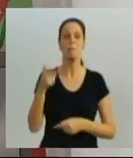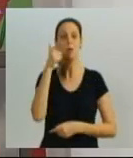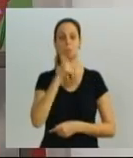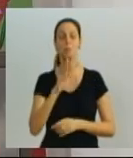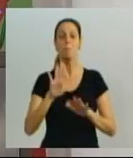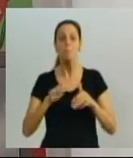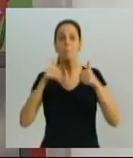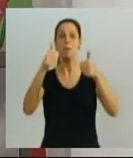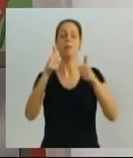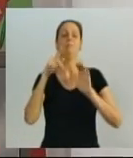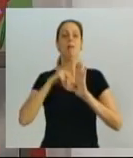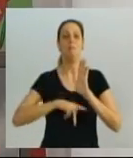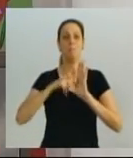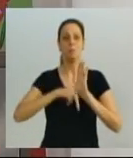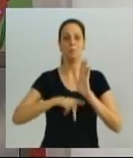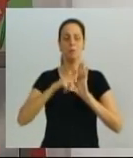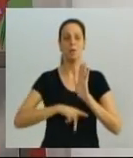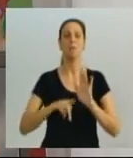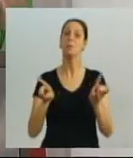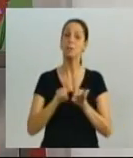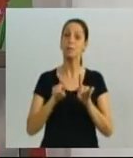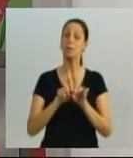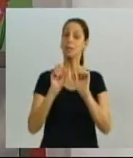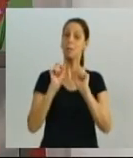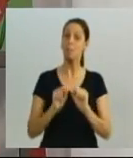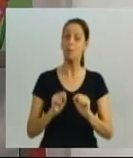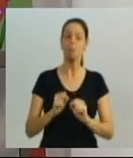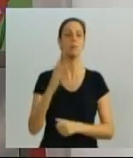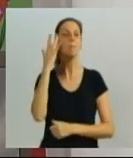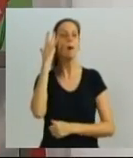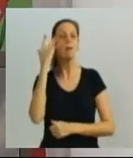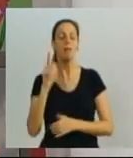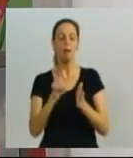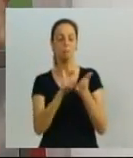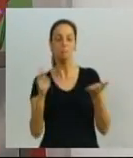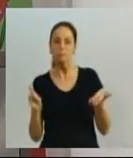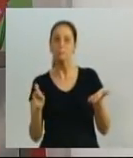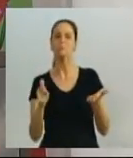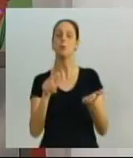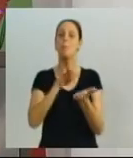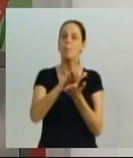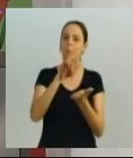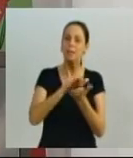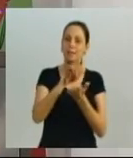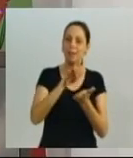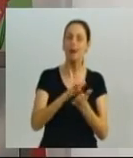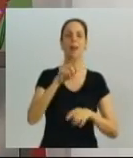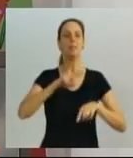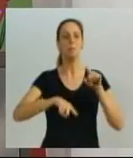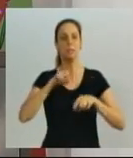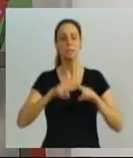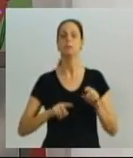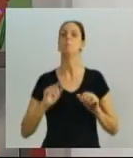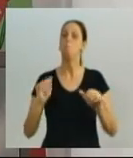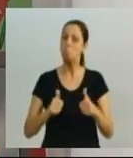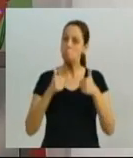projeto, tá? E que possa amanhã o Santa publicar na matéria que realmente valeu a pena o